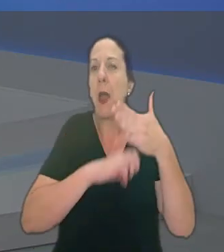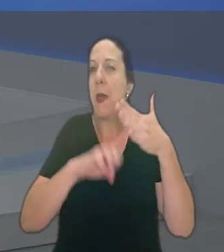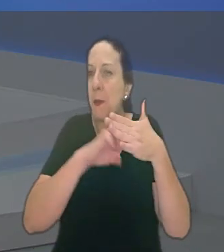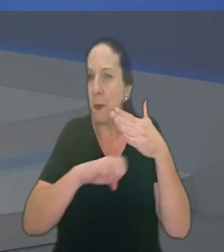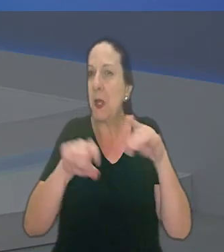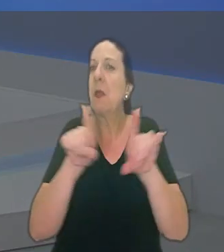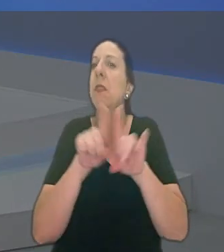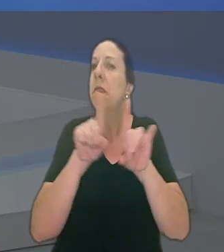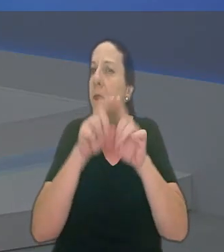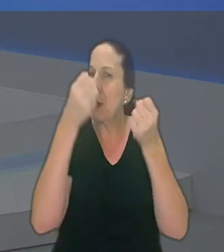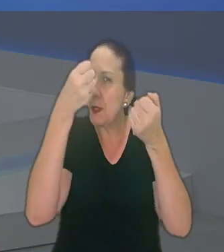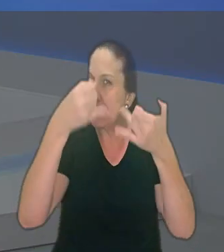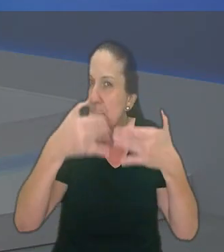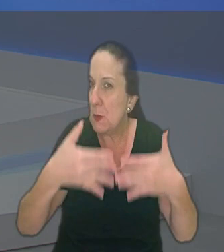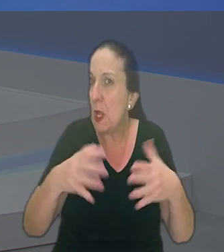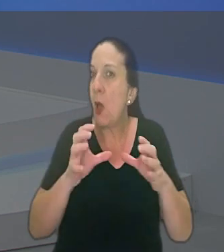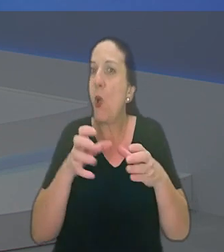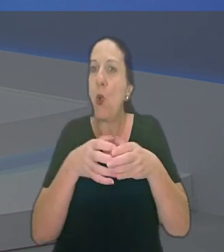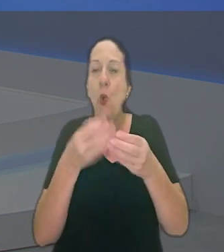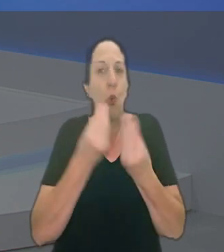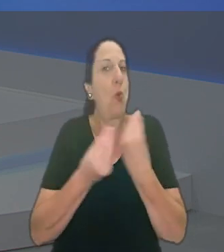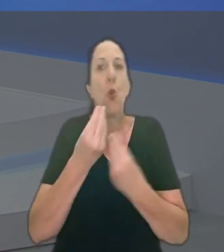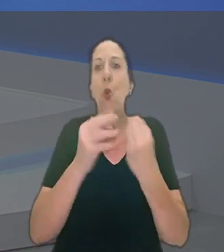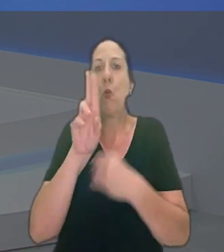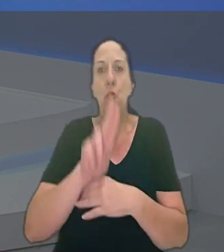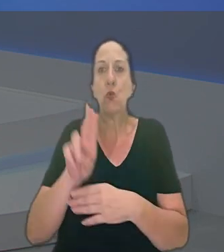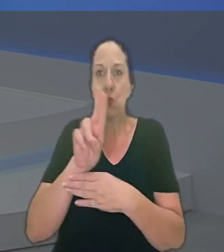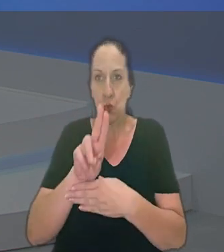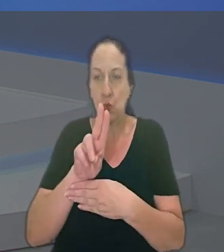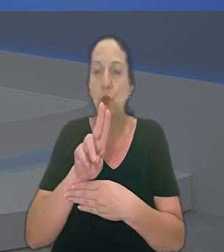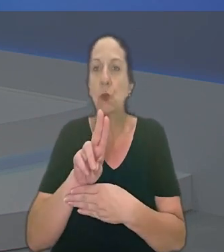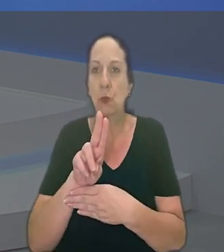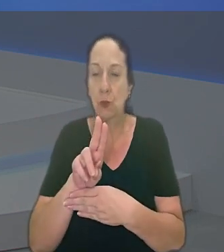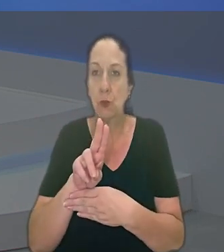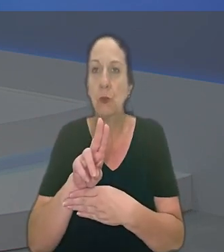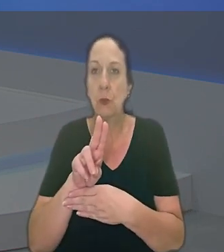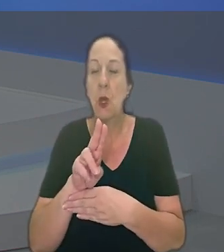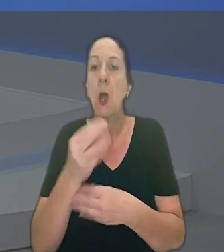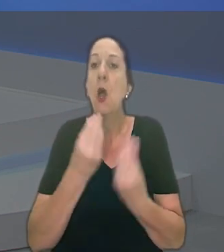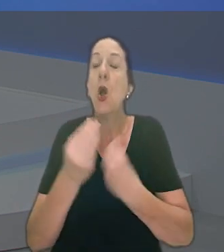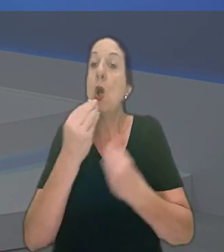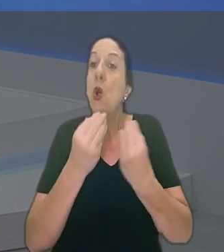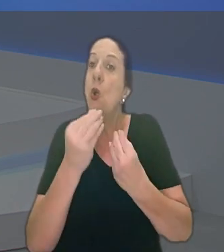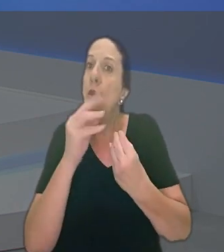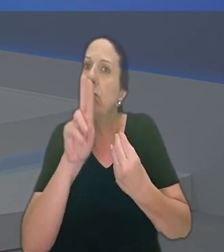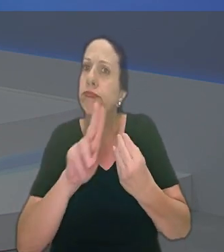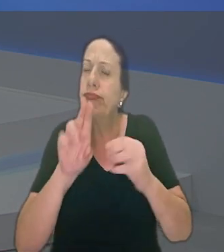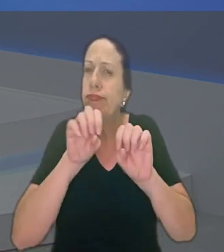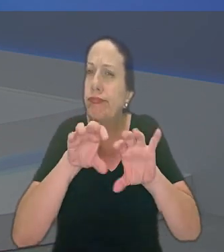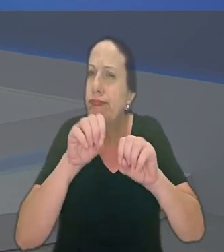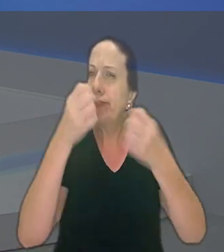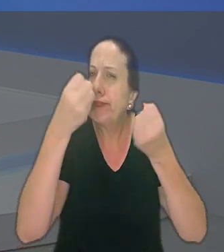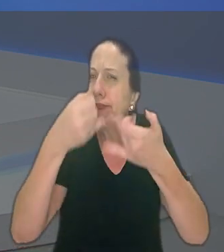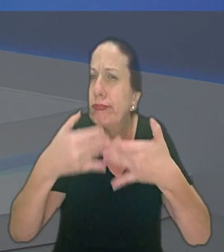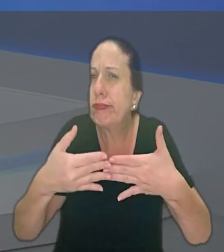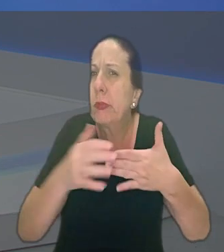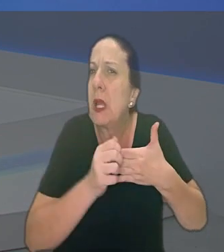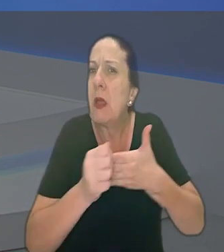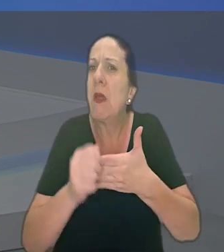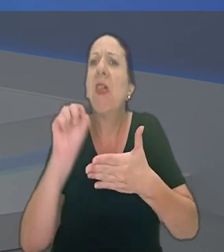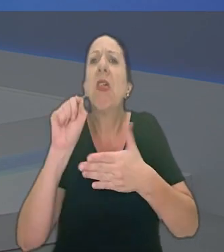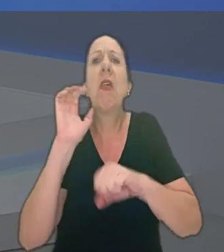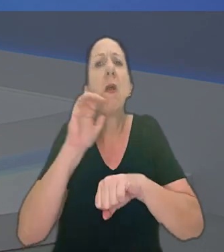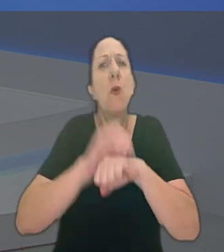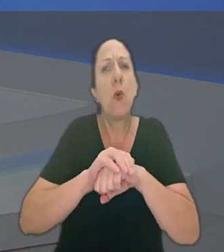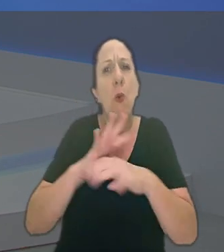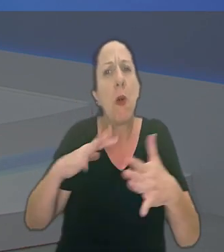equipamentos, as empresas devem instruir a equipe sobre a forma correta de utilizá-los. Mas e quando as orientações não são seguidas? De